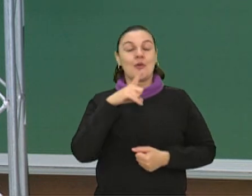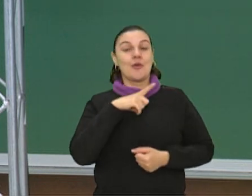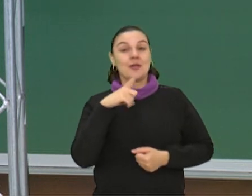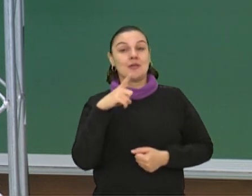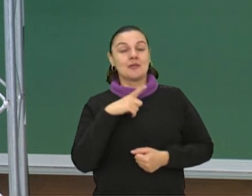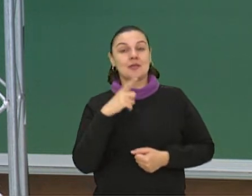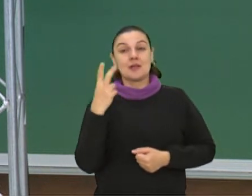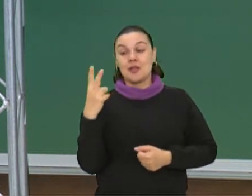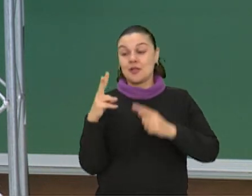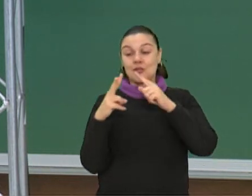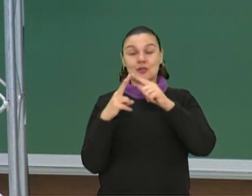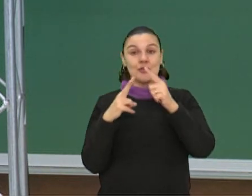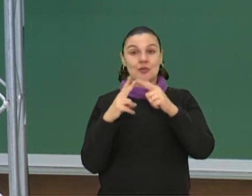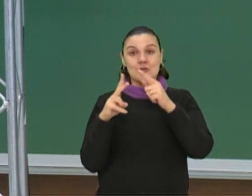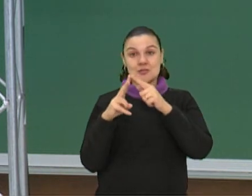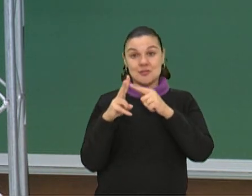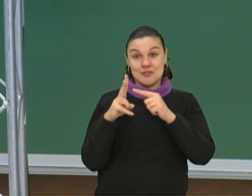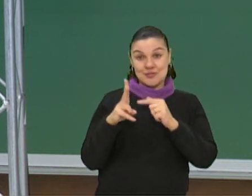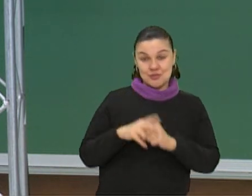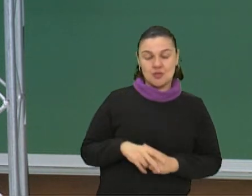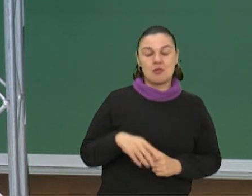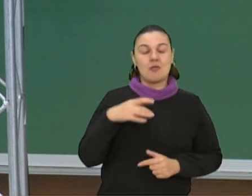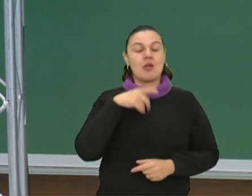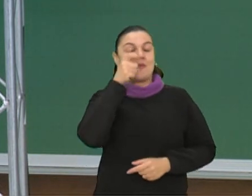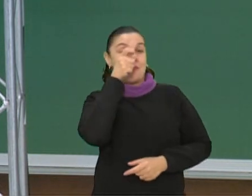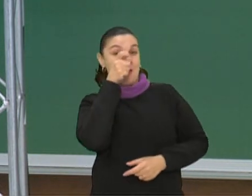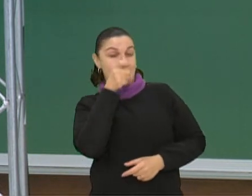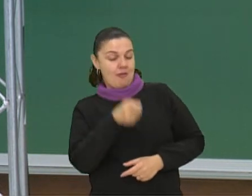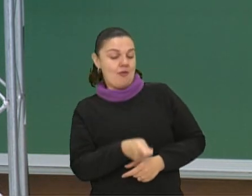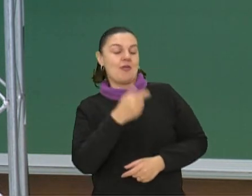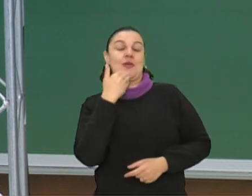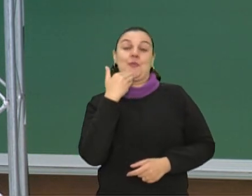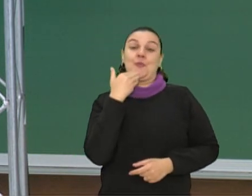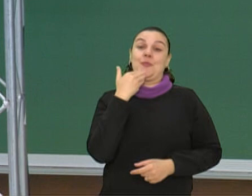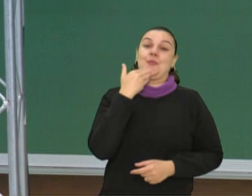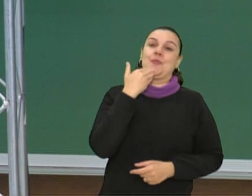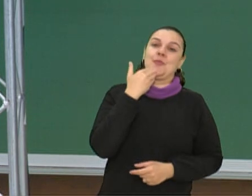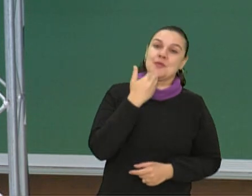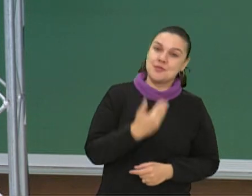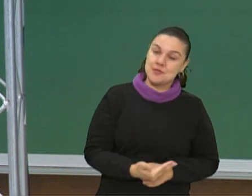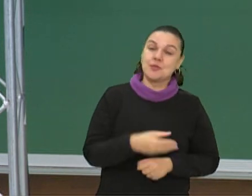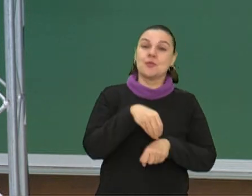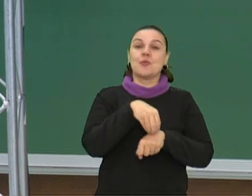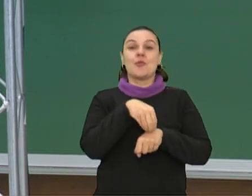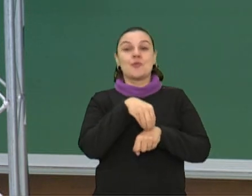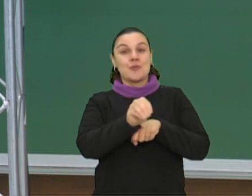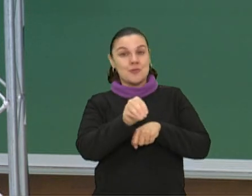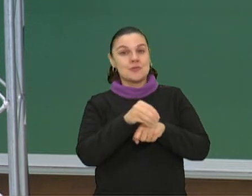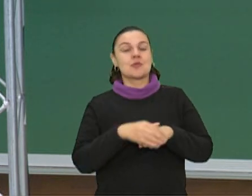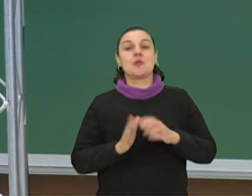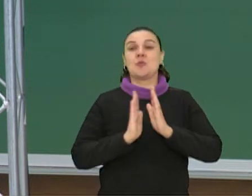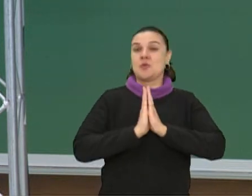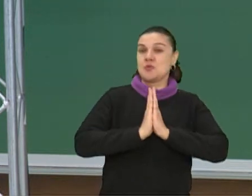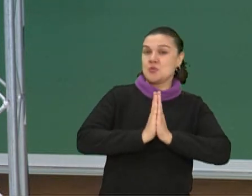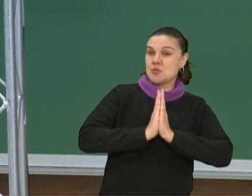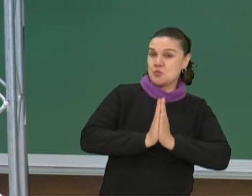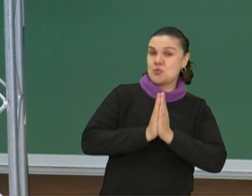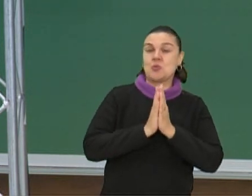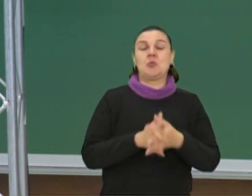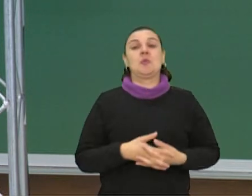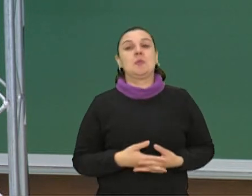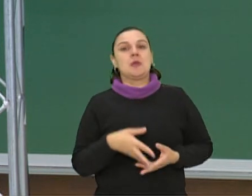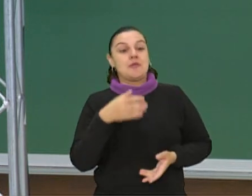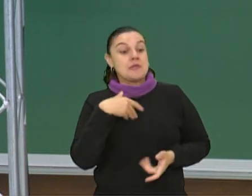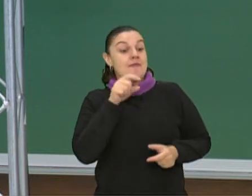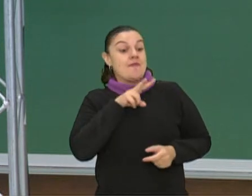imperativo, ele vem nos trazer uma ordem, um pedido, um conselho, né, uma sugestão que